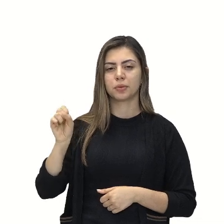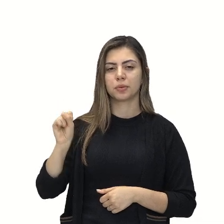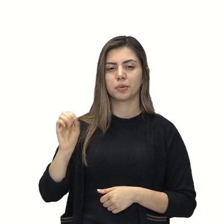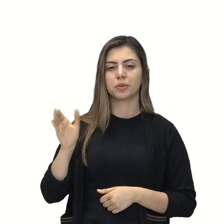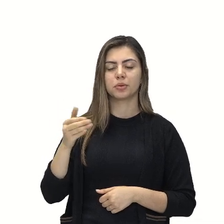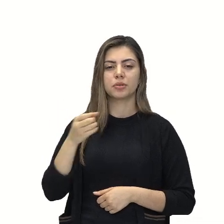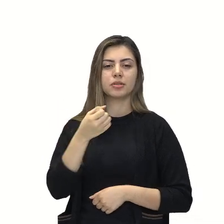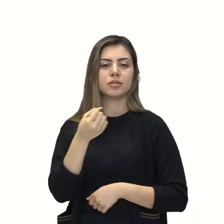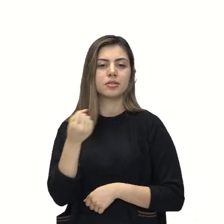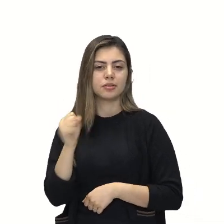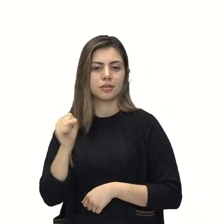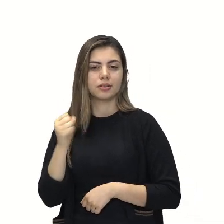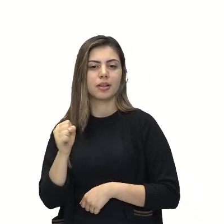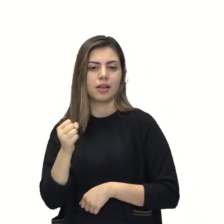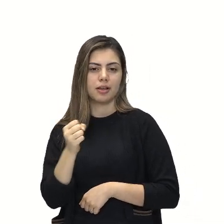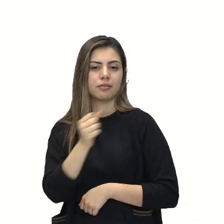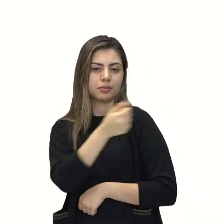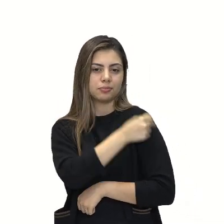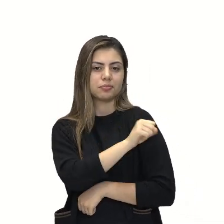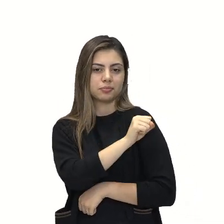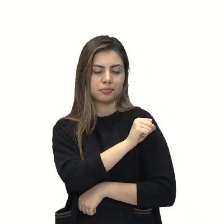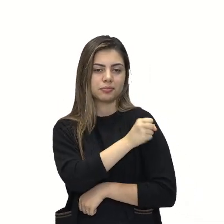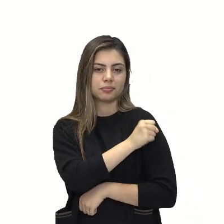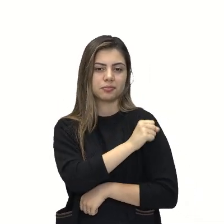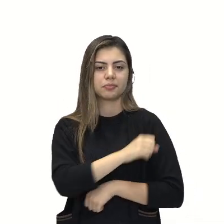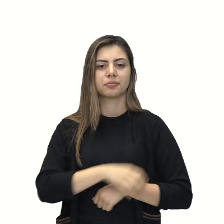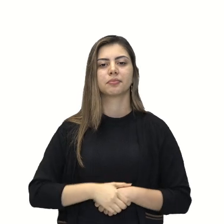8º anos